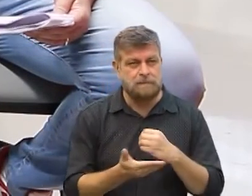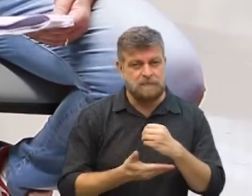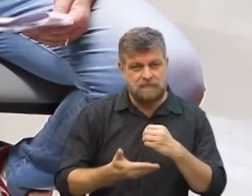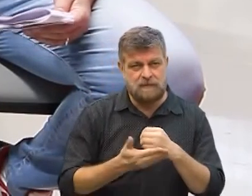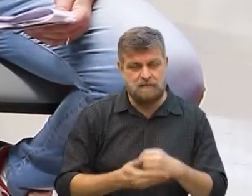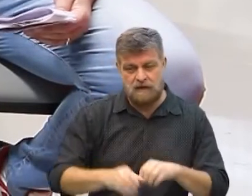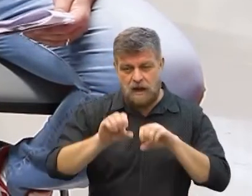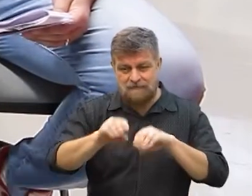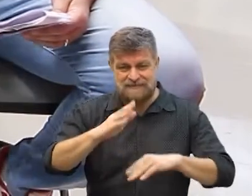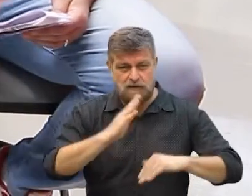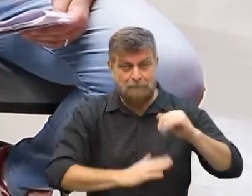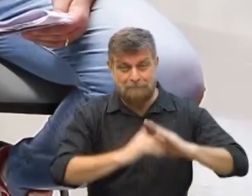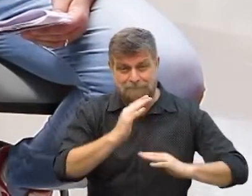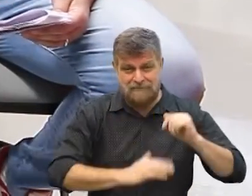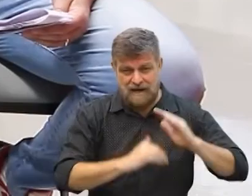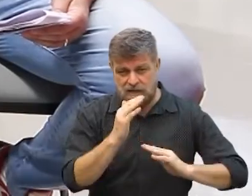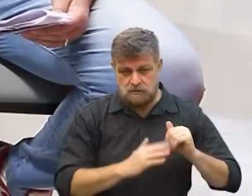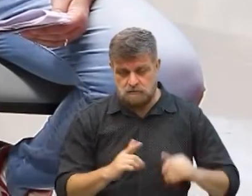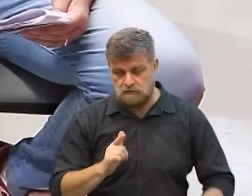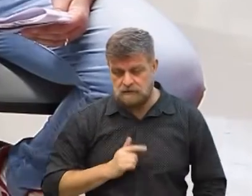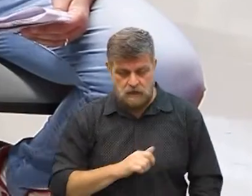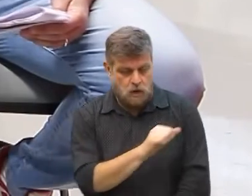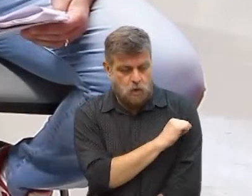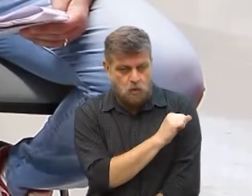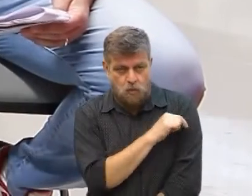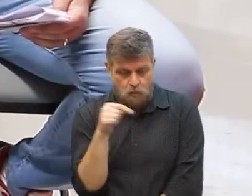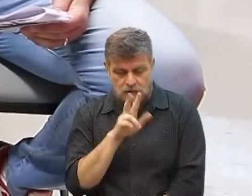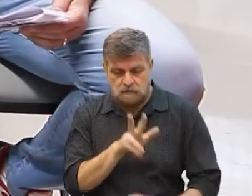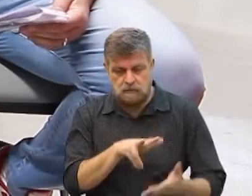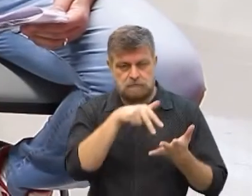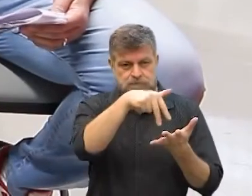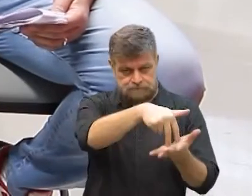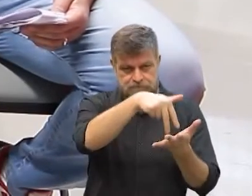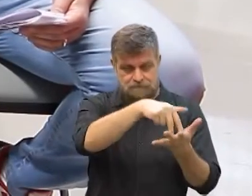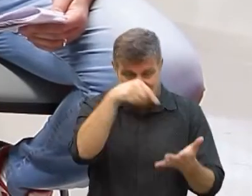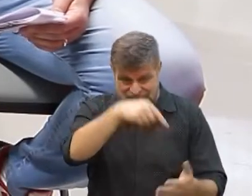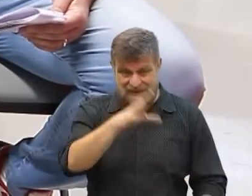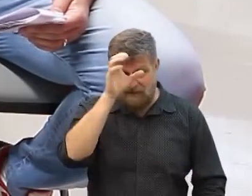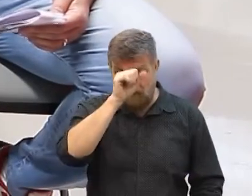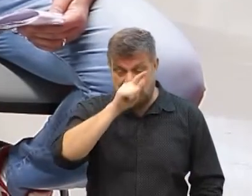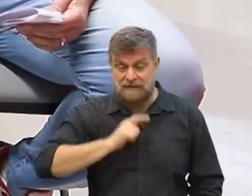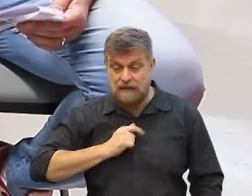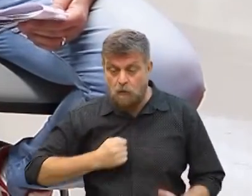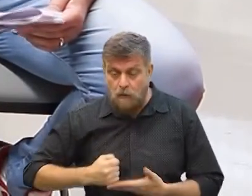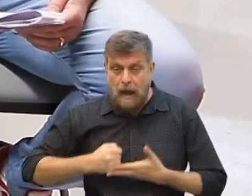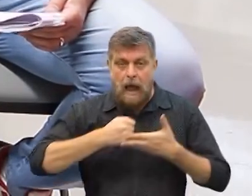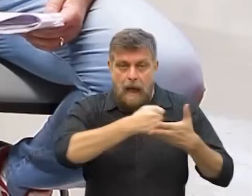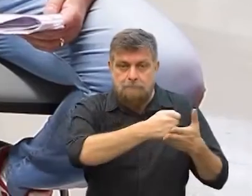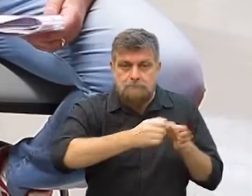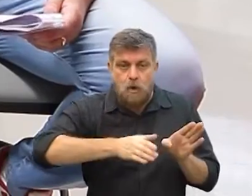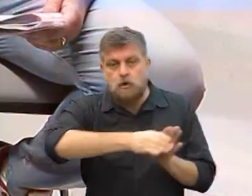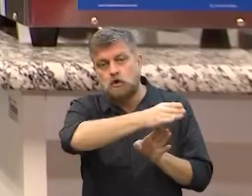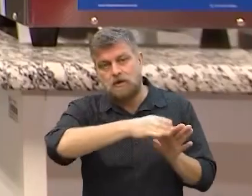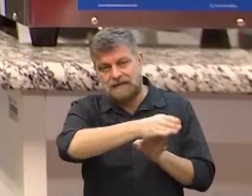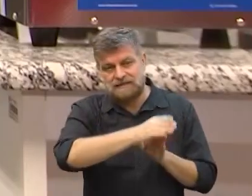no ensino ativo, né? Está escrito, inclusive, aqui que o aluno vai ser o protagonista do aprendizado com apoio e orientação dos professores,